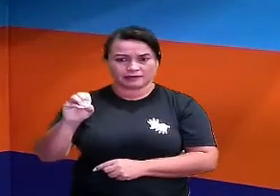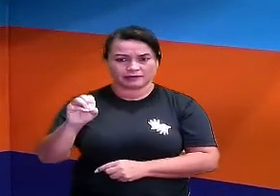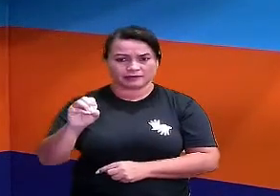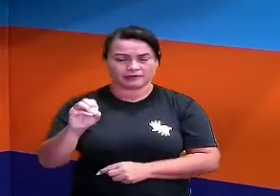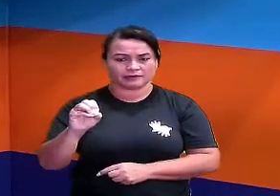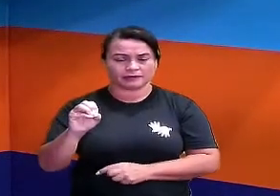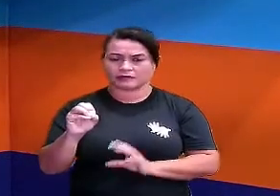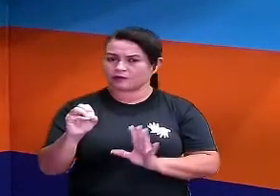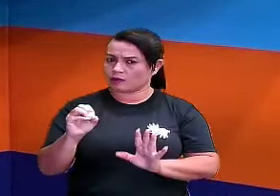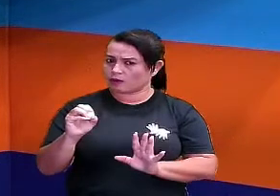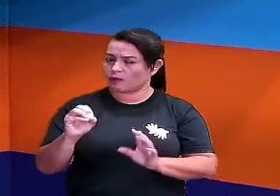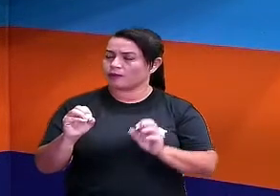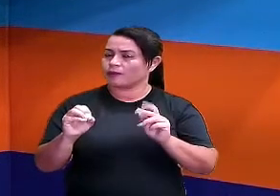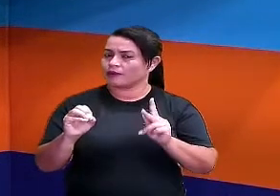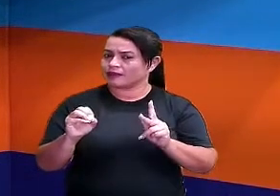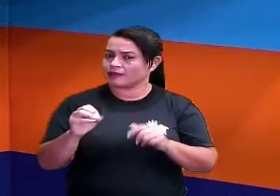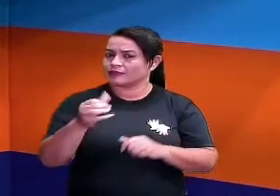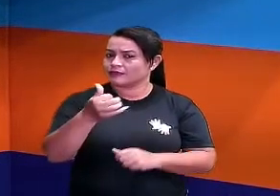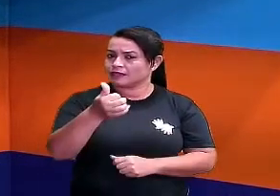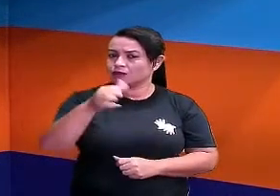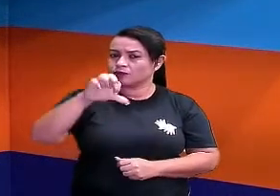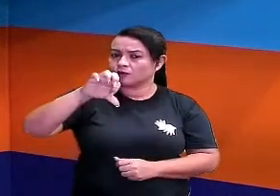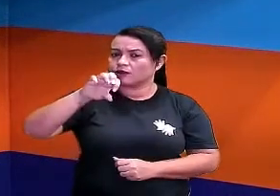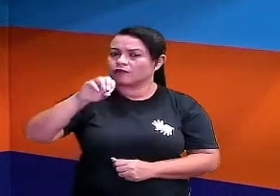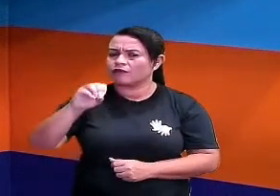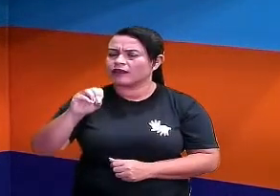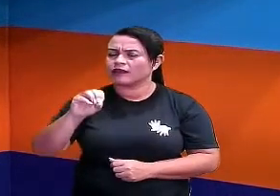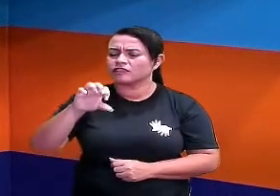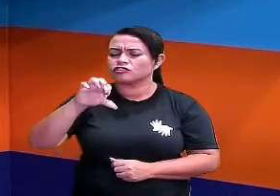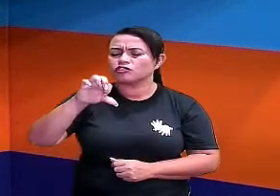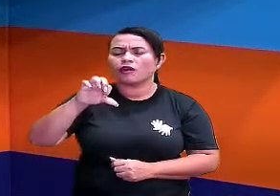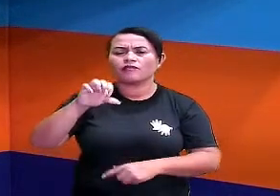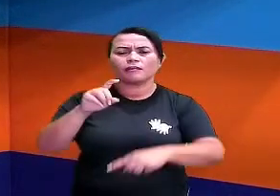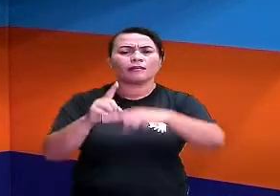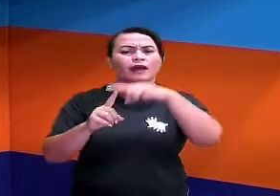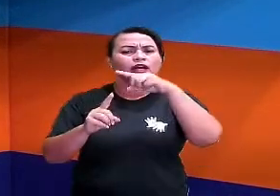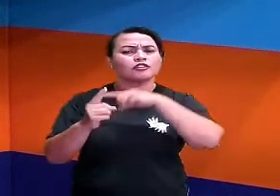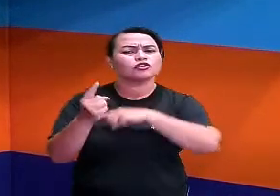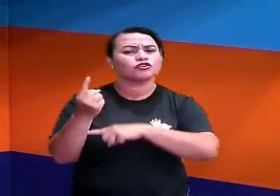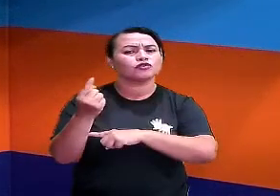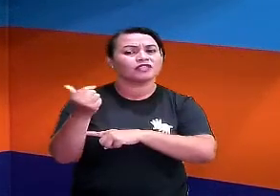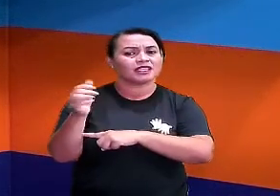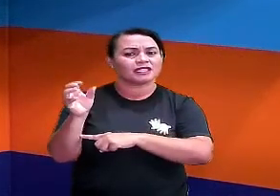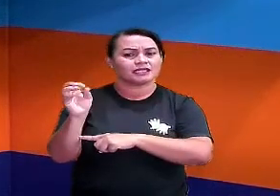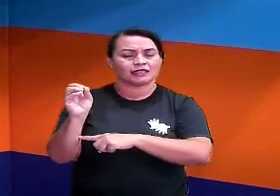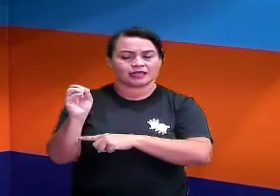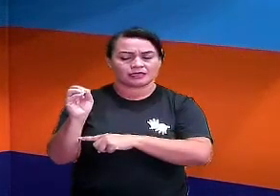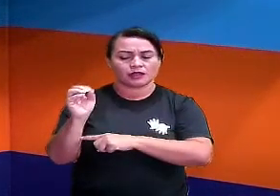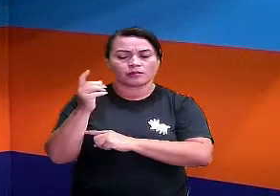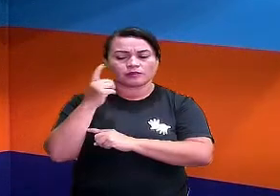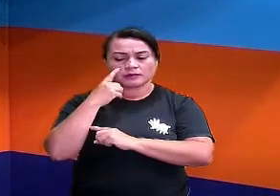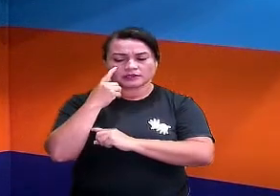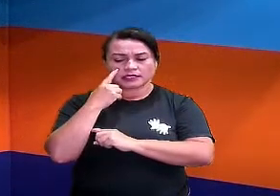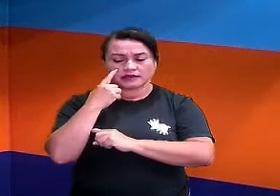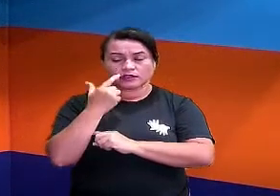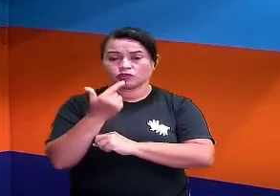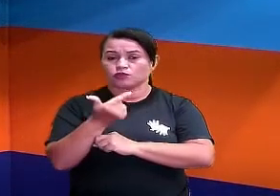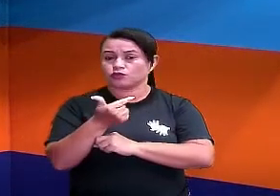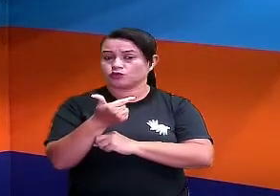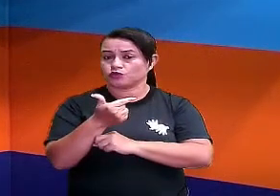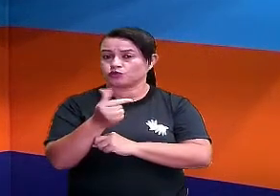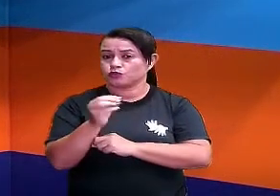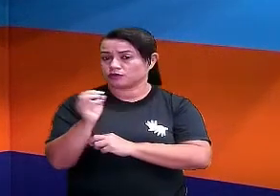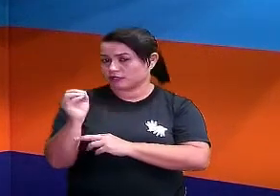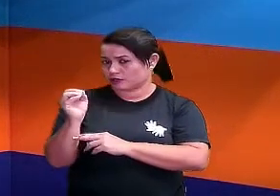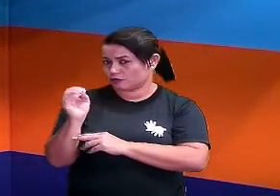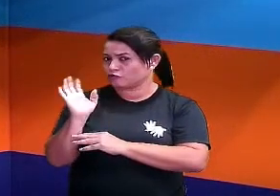190. Opa, ok, 190. Esse 9 mais 1 aqui, ó, vai dar 10. Então, ó, 200. Não foi